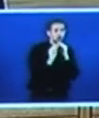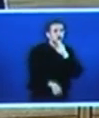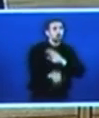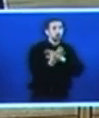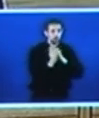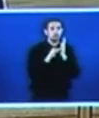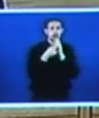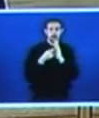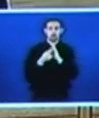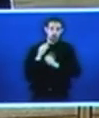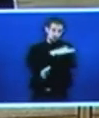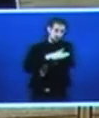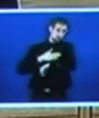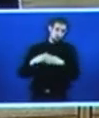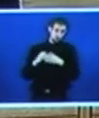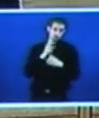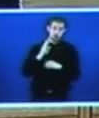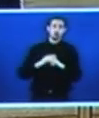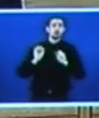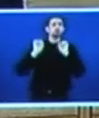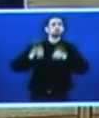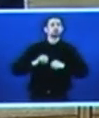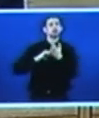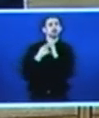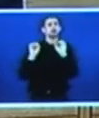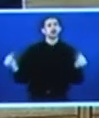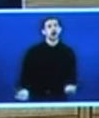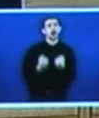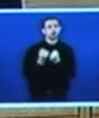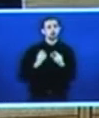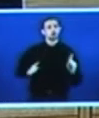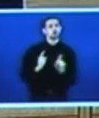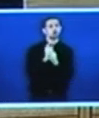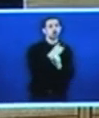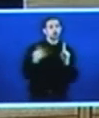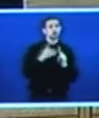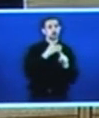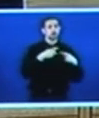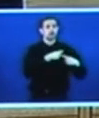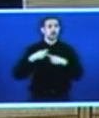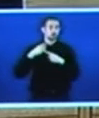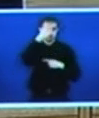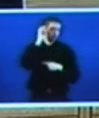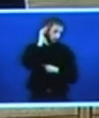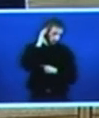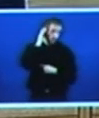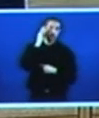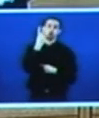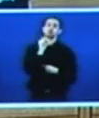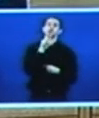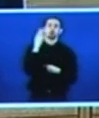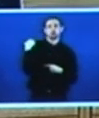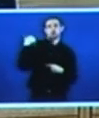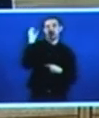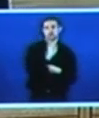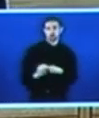Partido Popular o que aprobou o plan de acción contra a violencia de xénero, o primeiro de Galicia, no 2002. E foi un